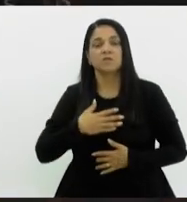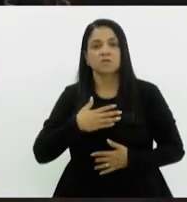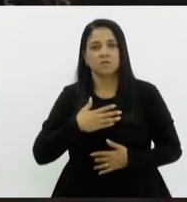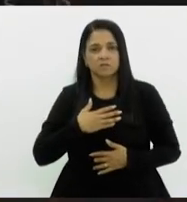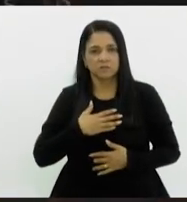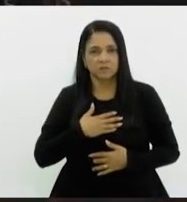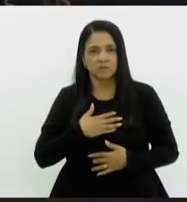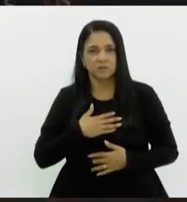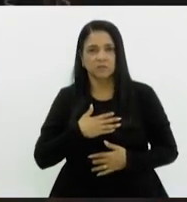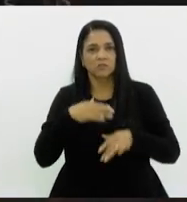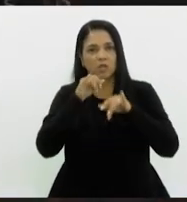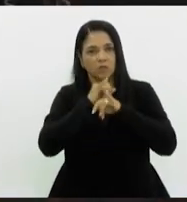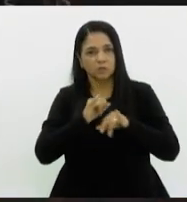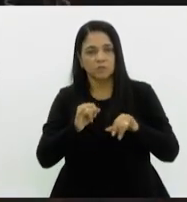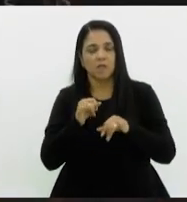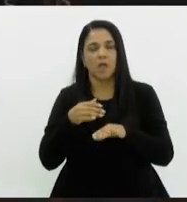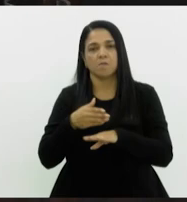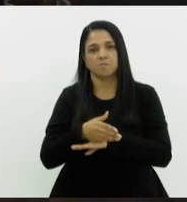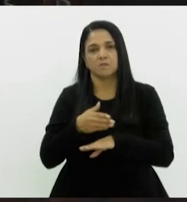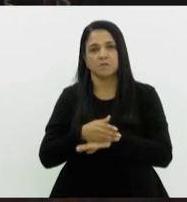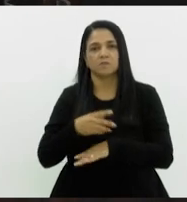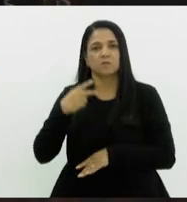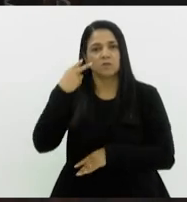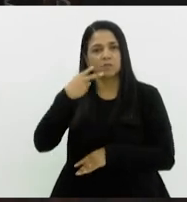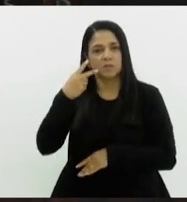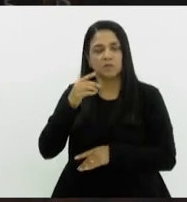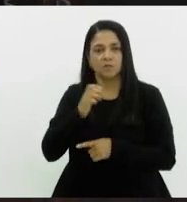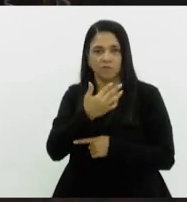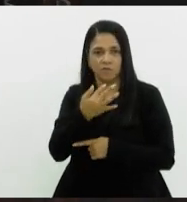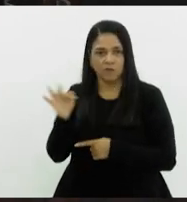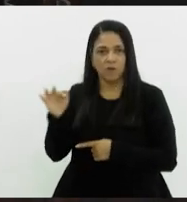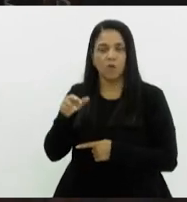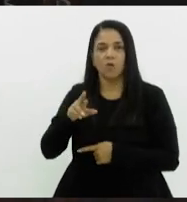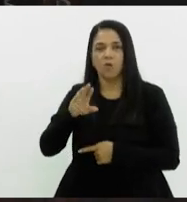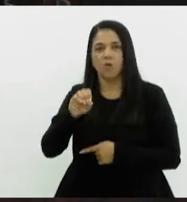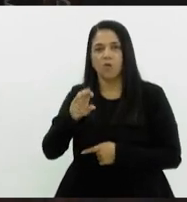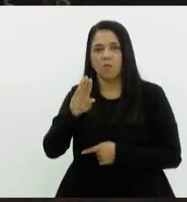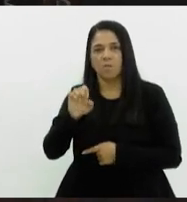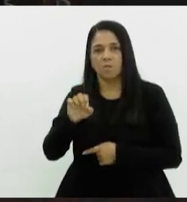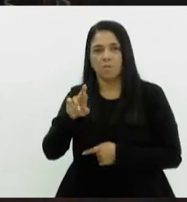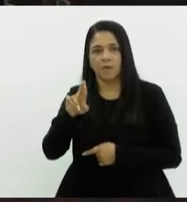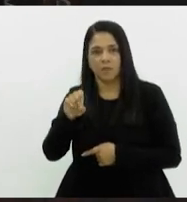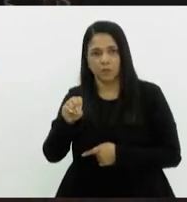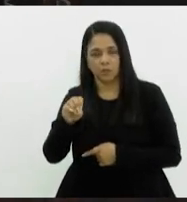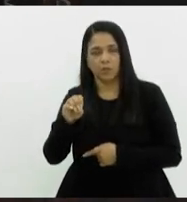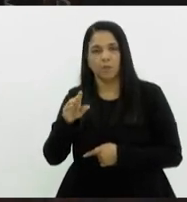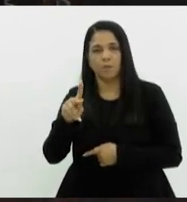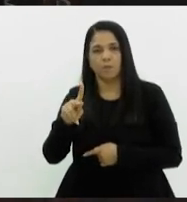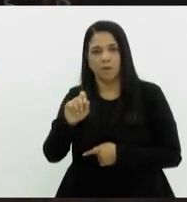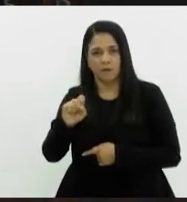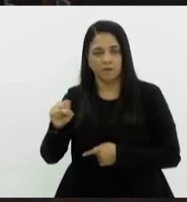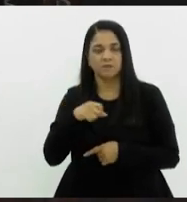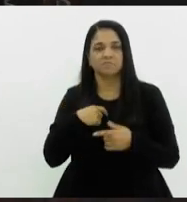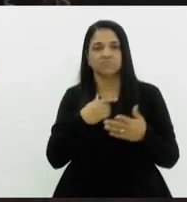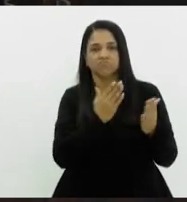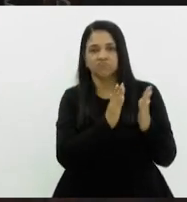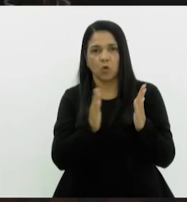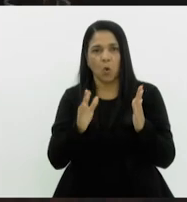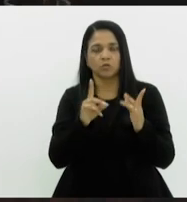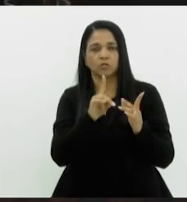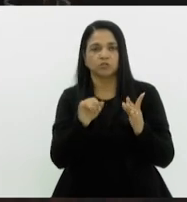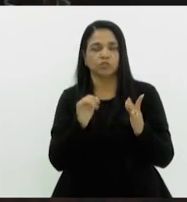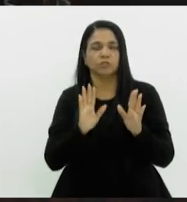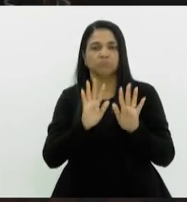Gostaria de anunciar a presença do deputado federal Roberto Monteiro Pai. Nada mais havendo a tratar na ordem do dia, passa